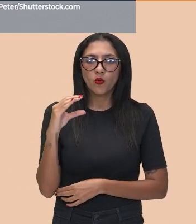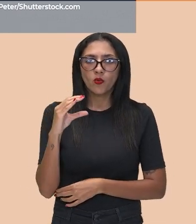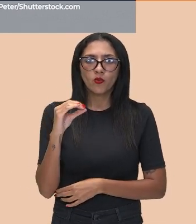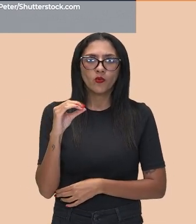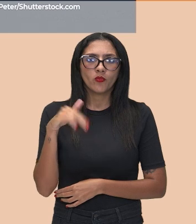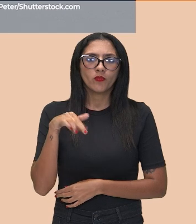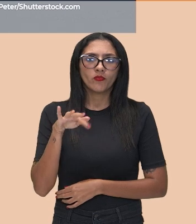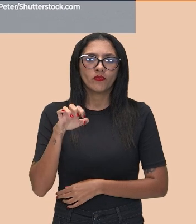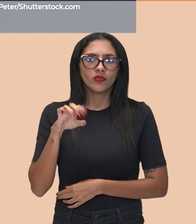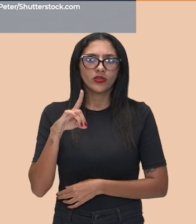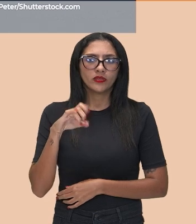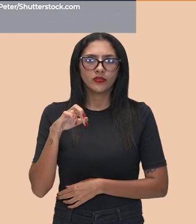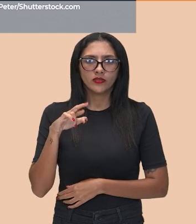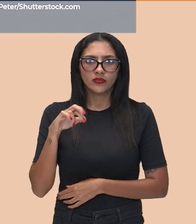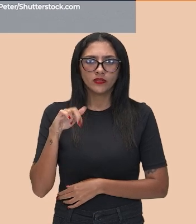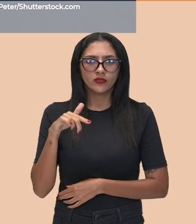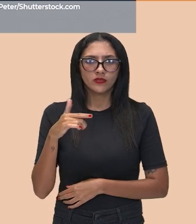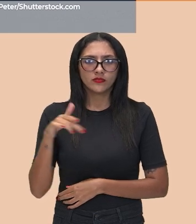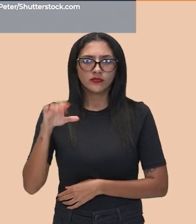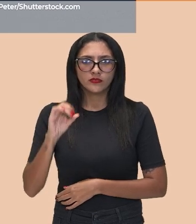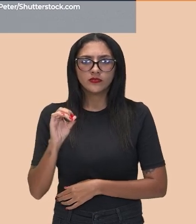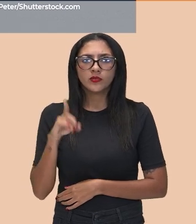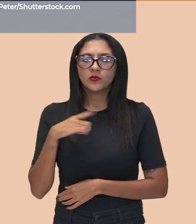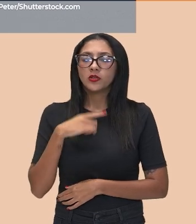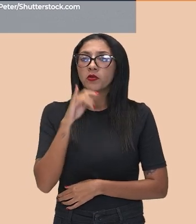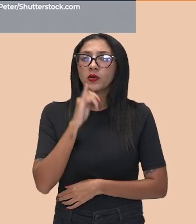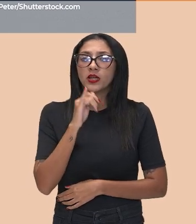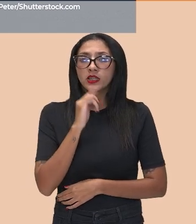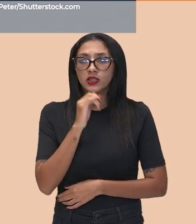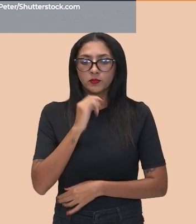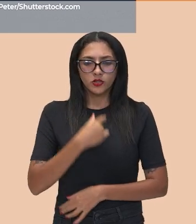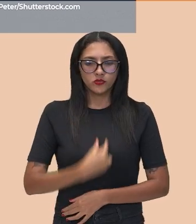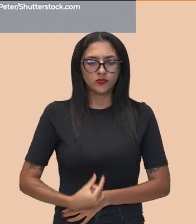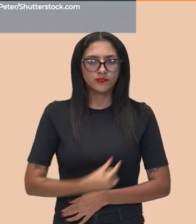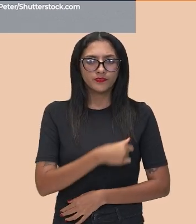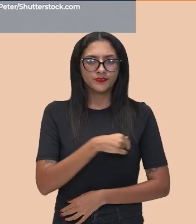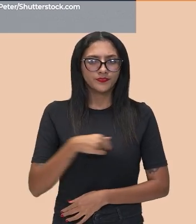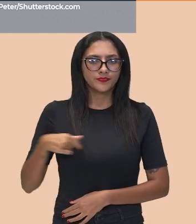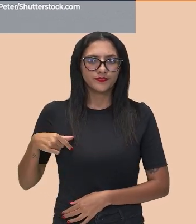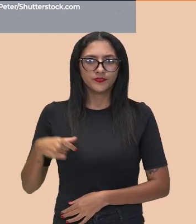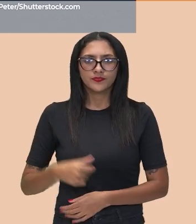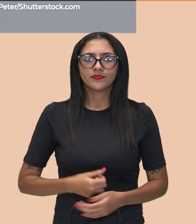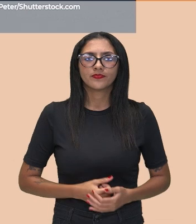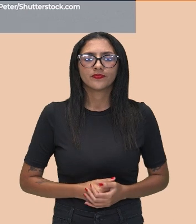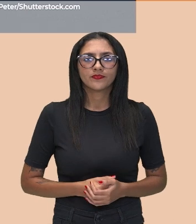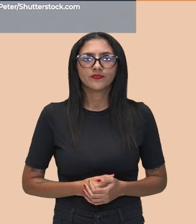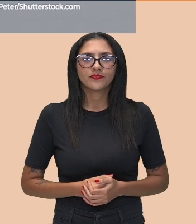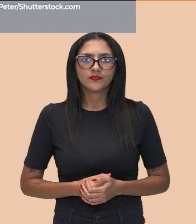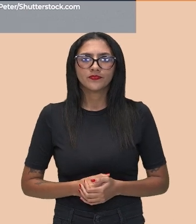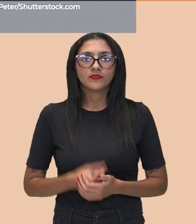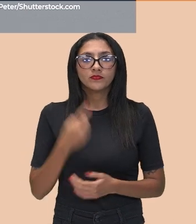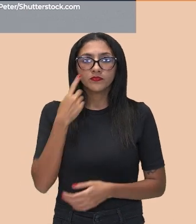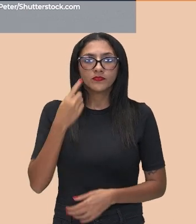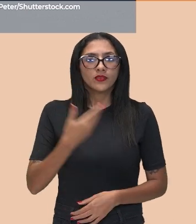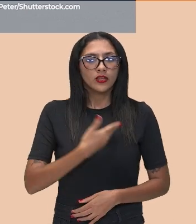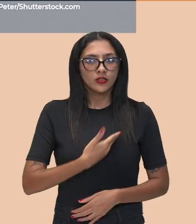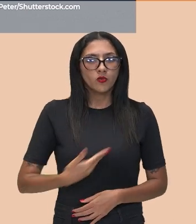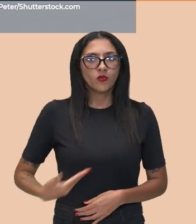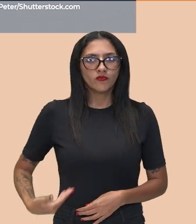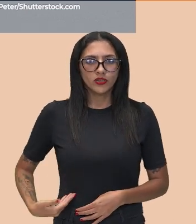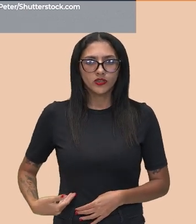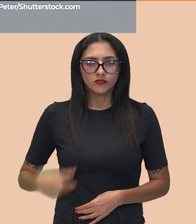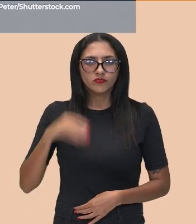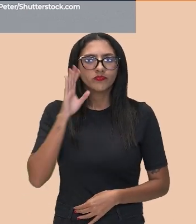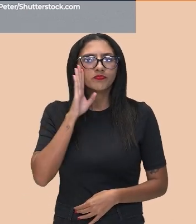Suíça, que é muito utilizada como exemplo, tá? Aí nós temos um governo central, né?